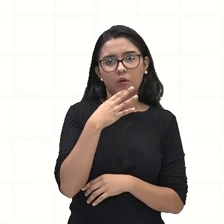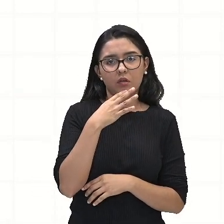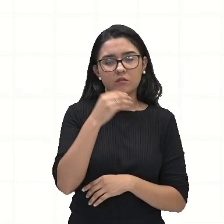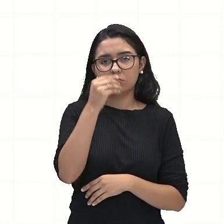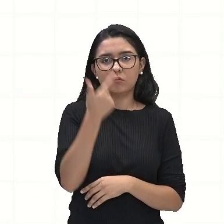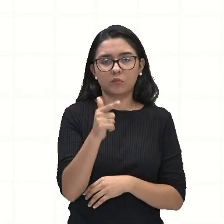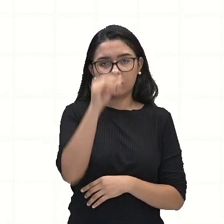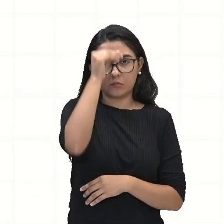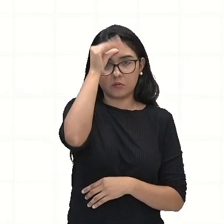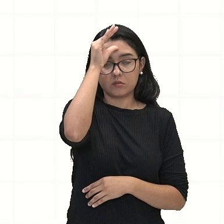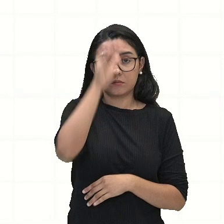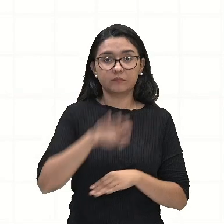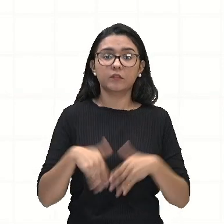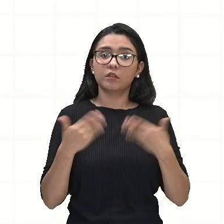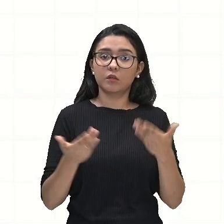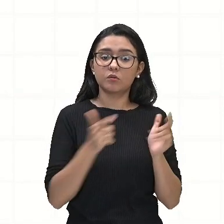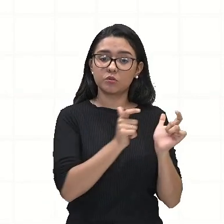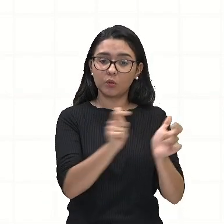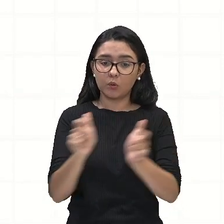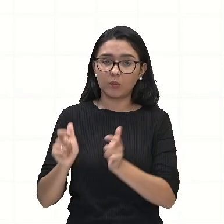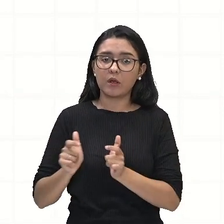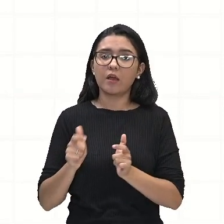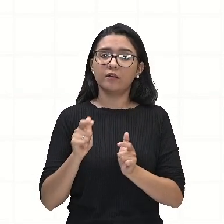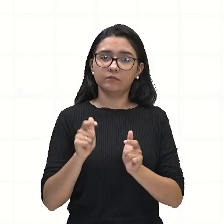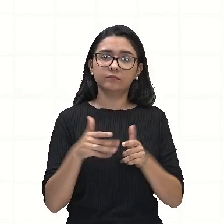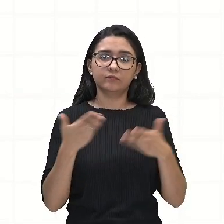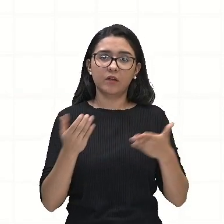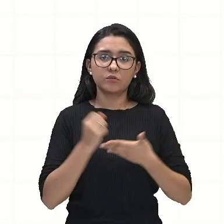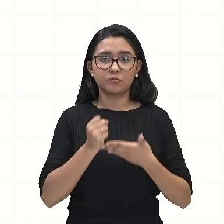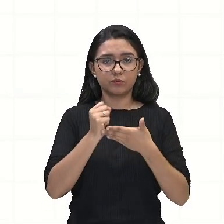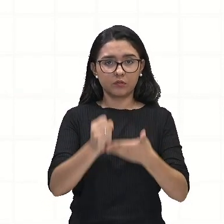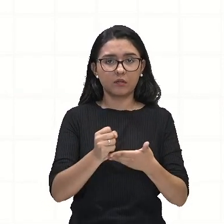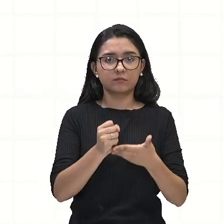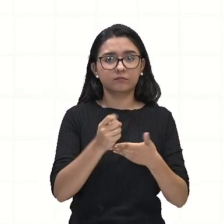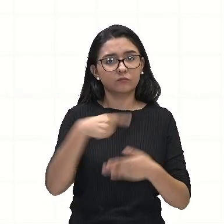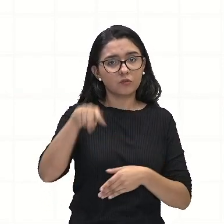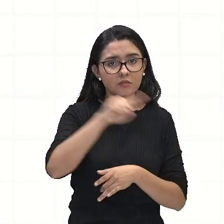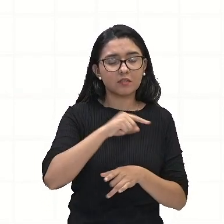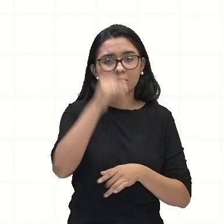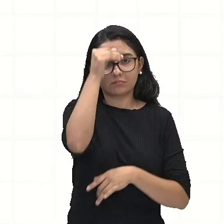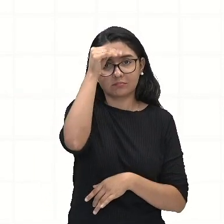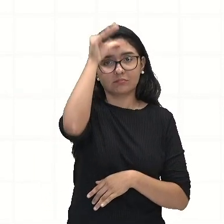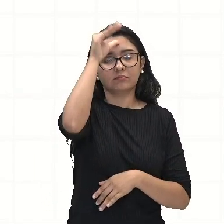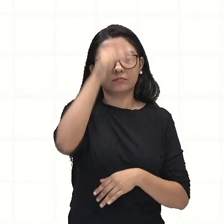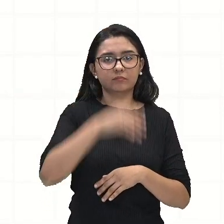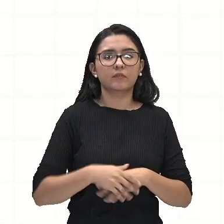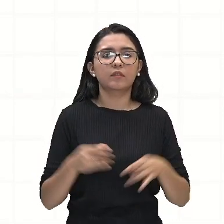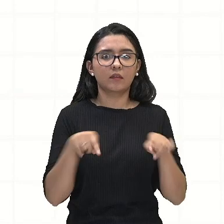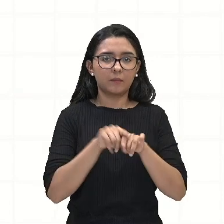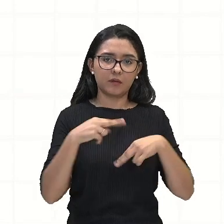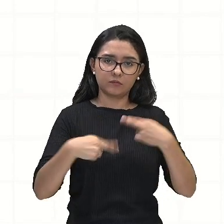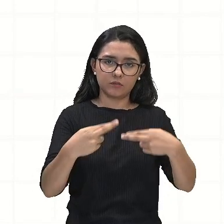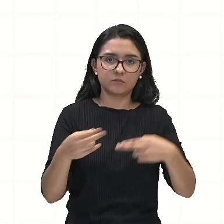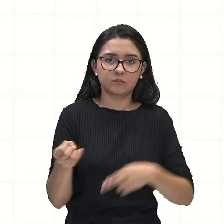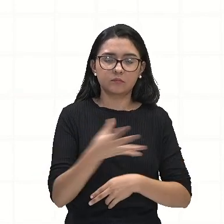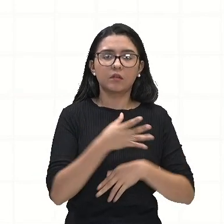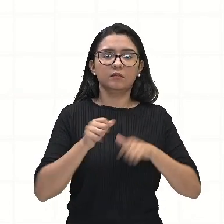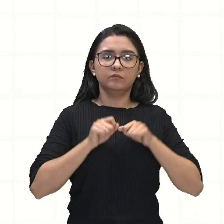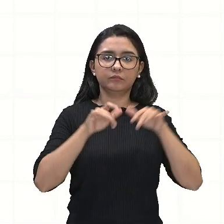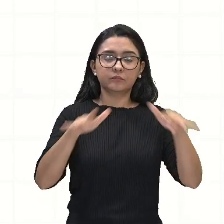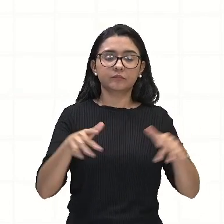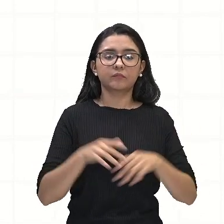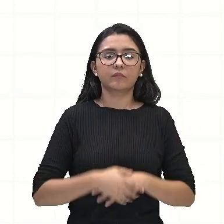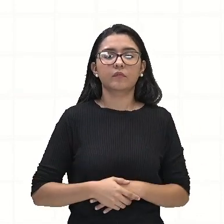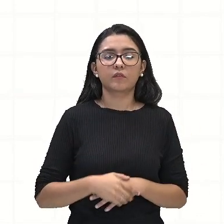inicial. Então, esses locais vão servir ali, né, para poder expandir o renascimento também. Entre os